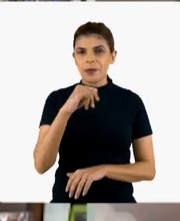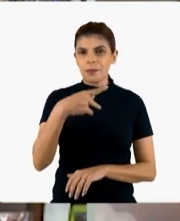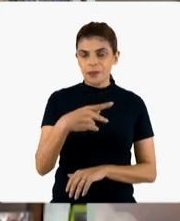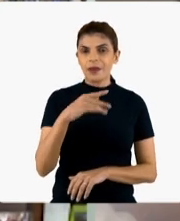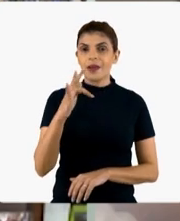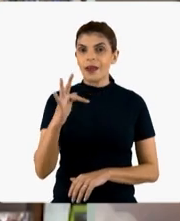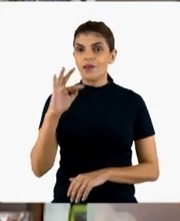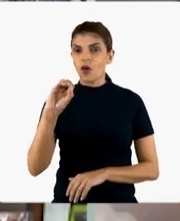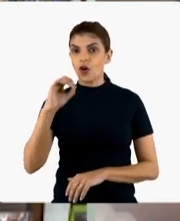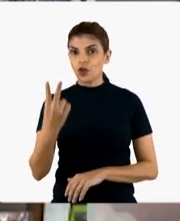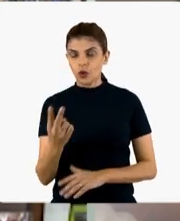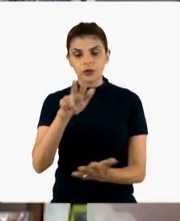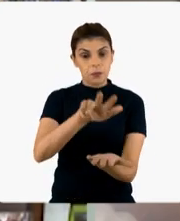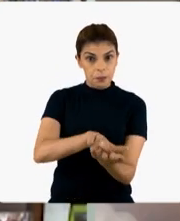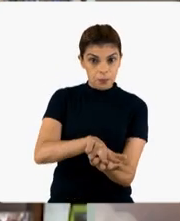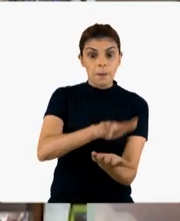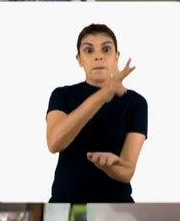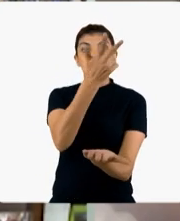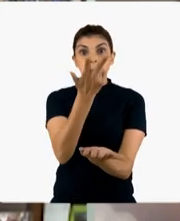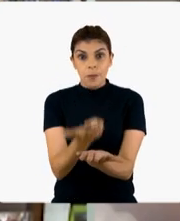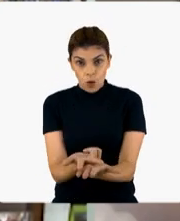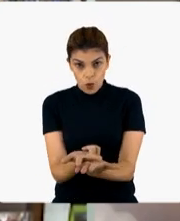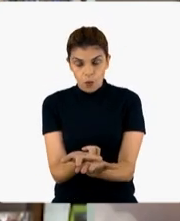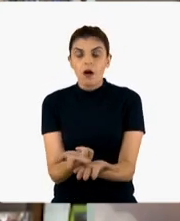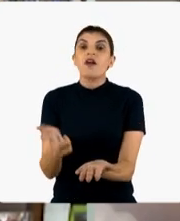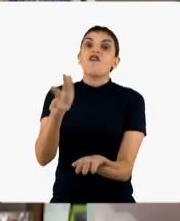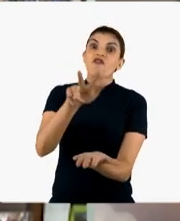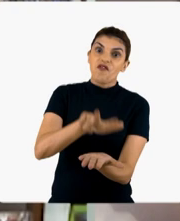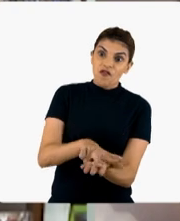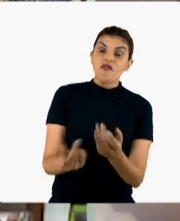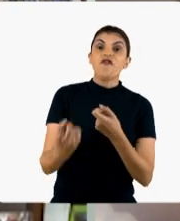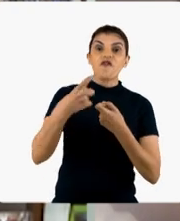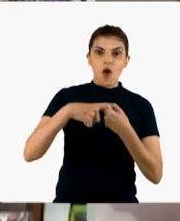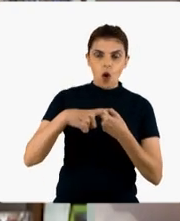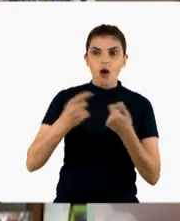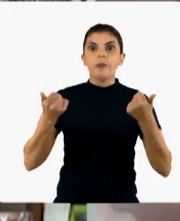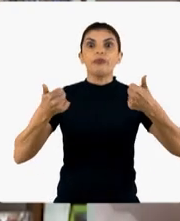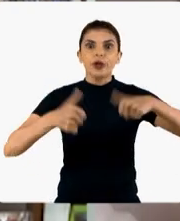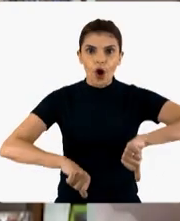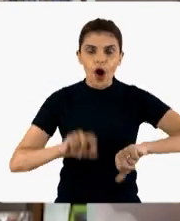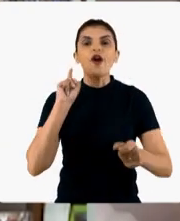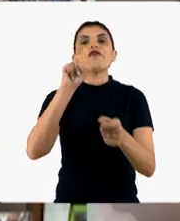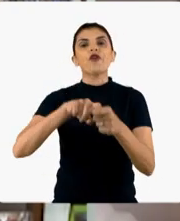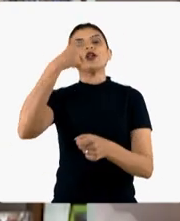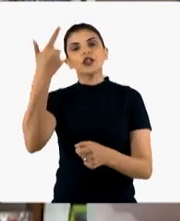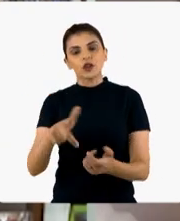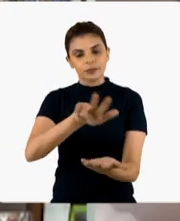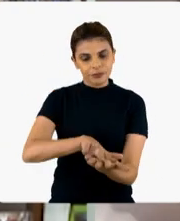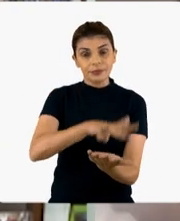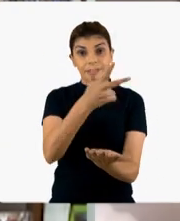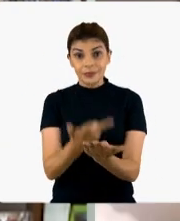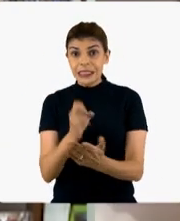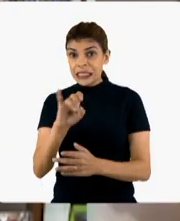PIP-FO2, prona, volta, piora de novo e tem que pronar algumas vezes. Mas se você otimiza